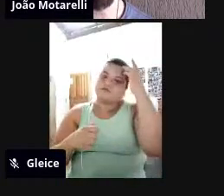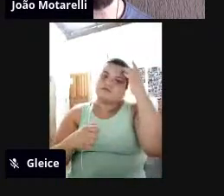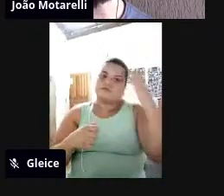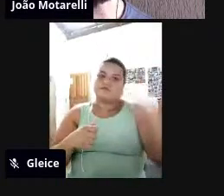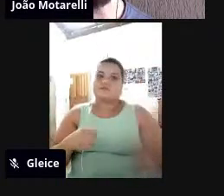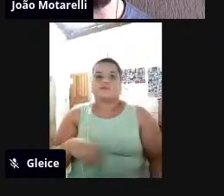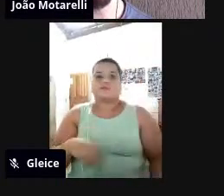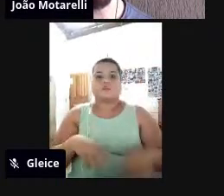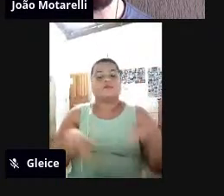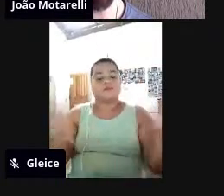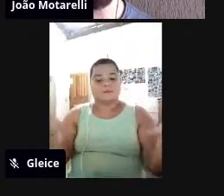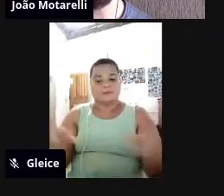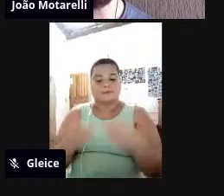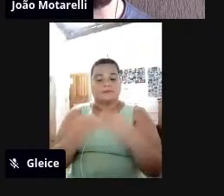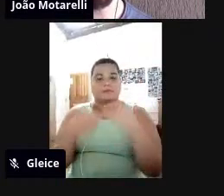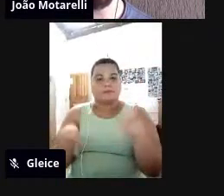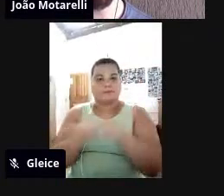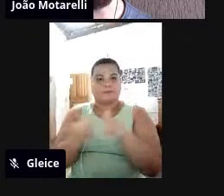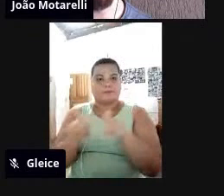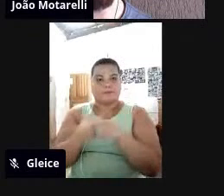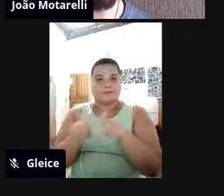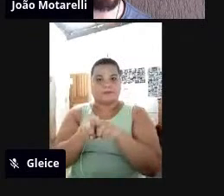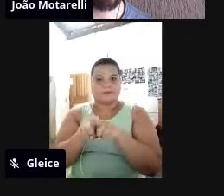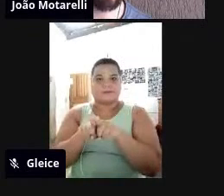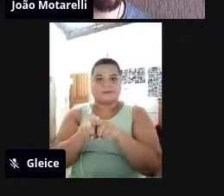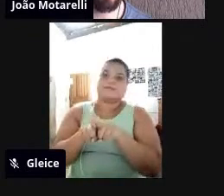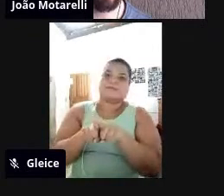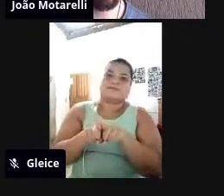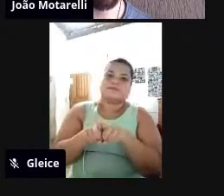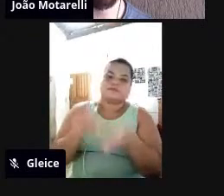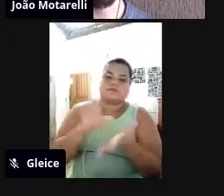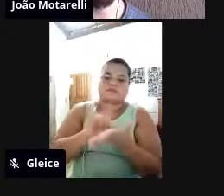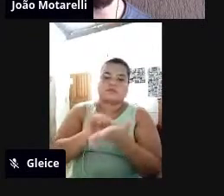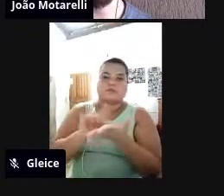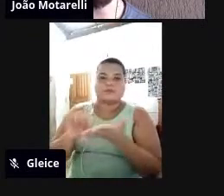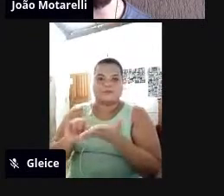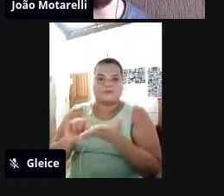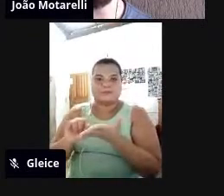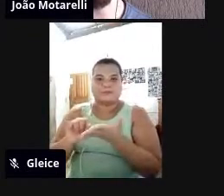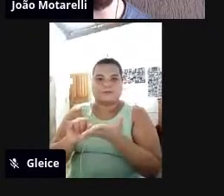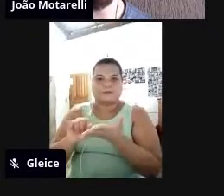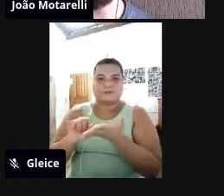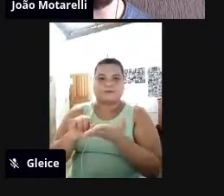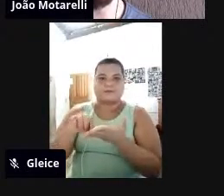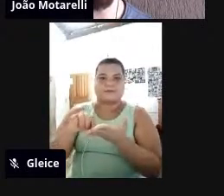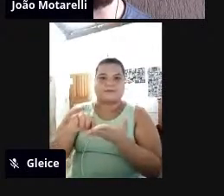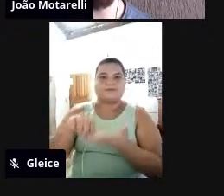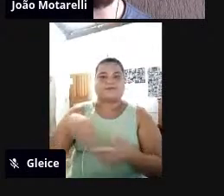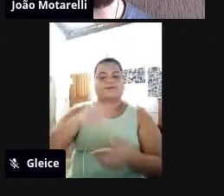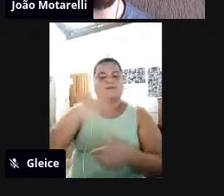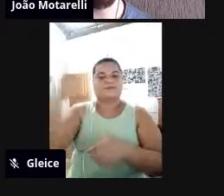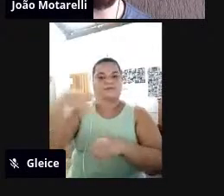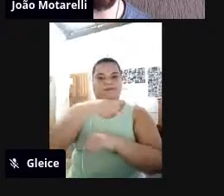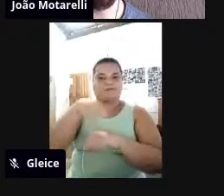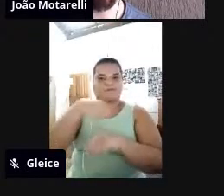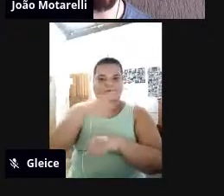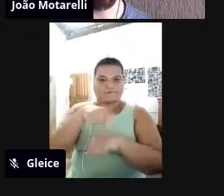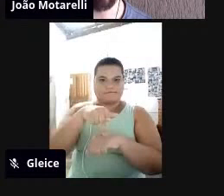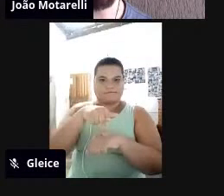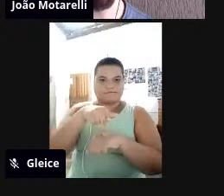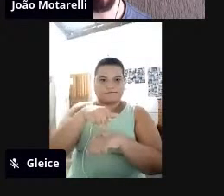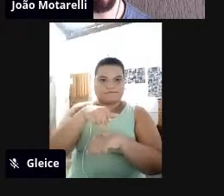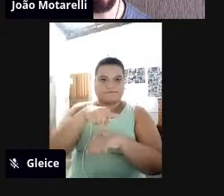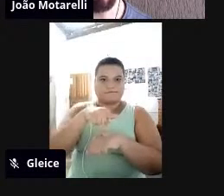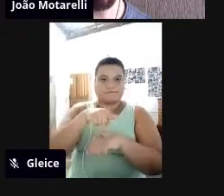com um artigo da New England Journal of Medicine. A New England é a revista de maior impacto científico que a gente tem